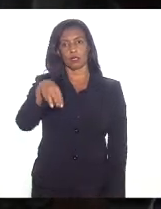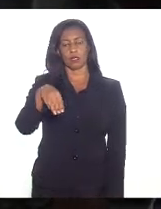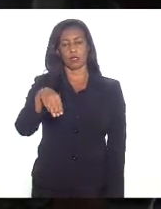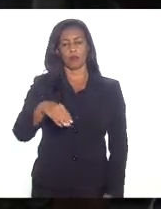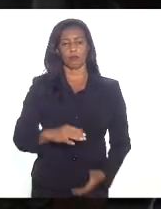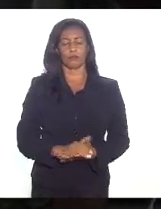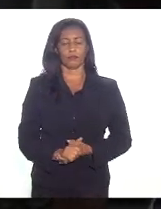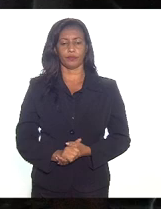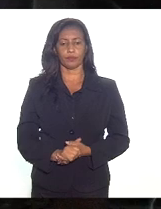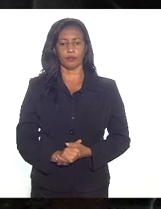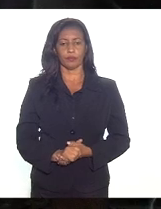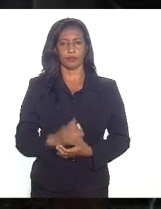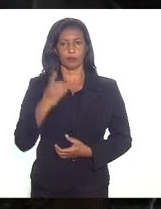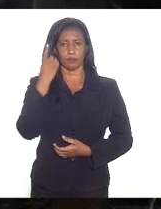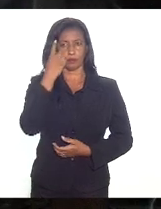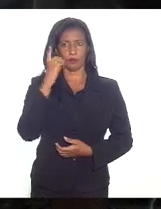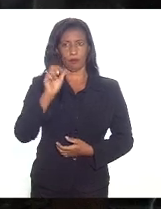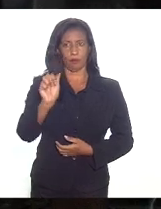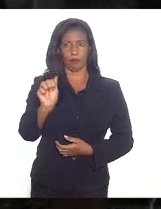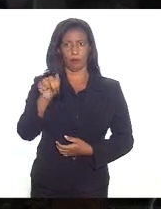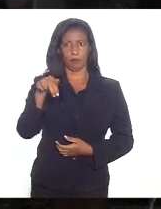Deputado Anderson Moraes.